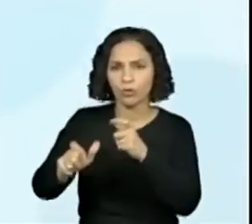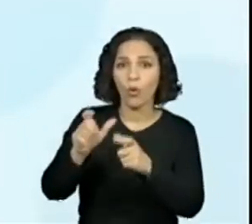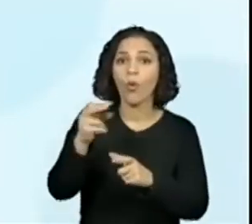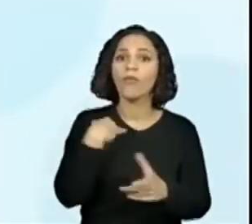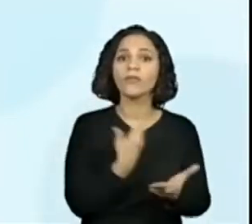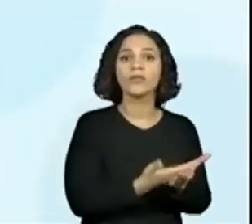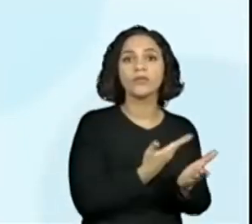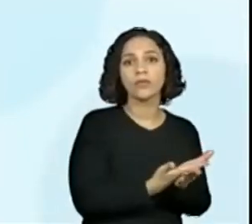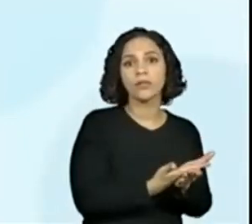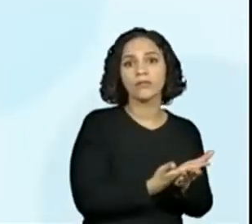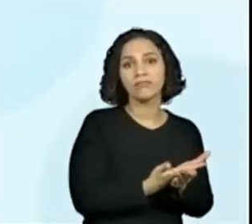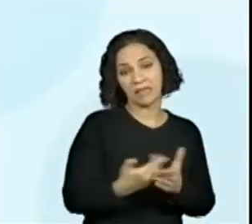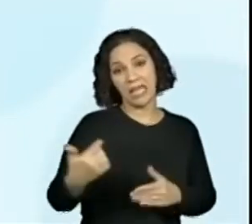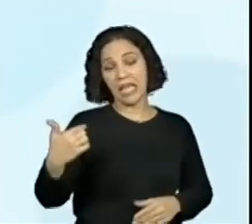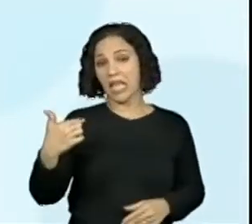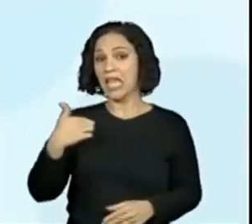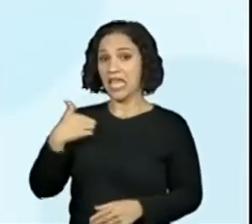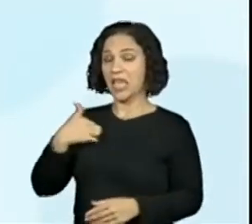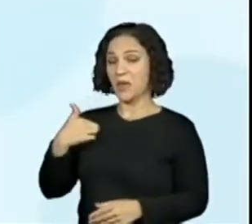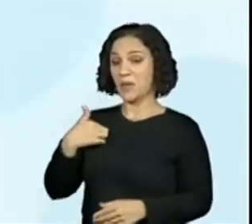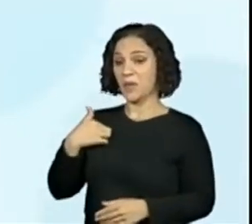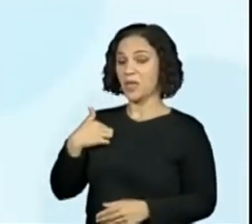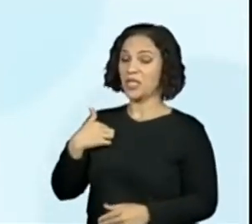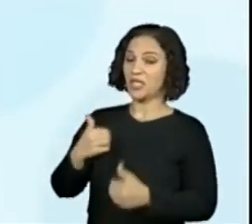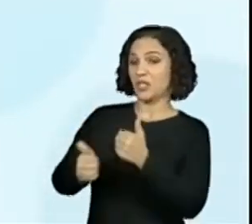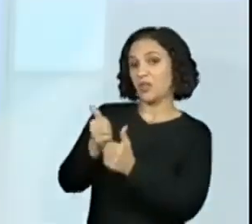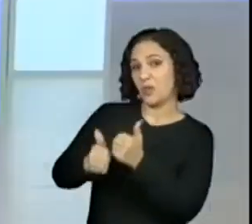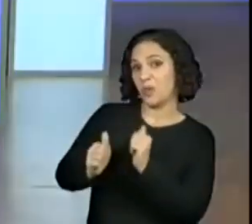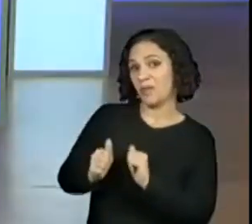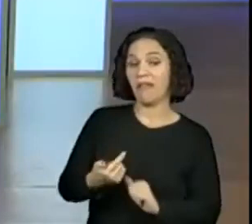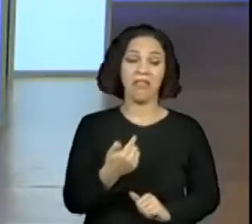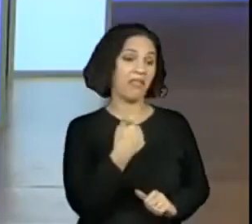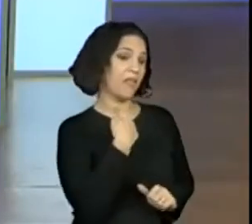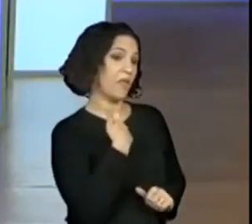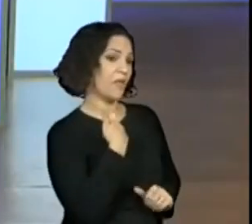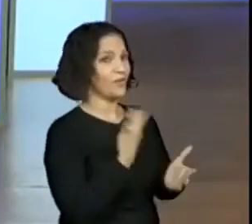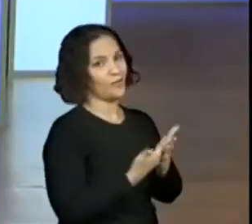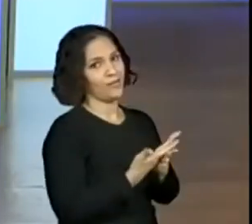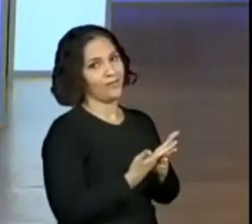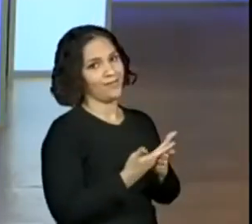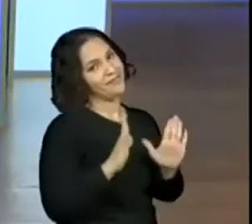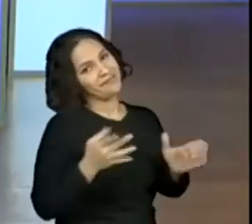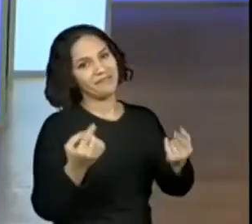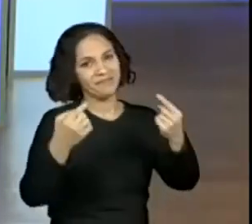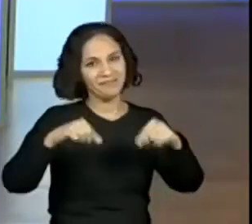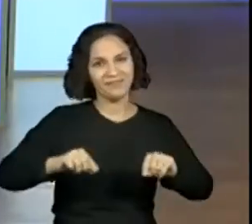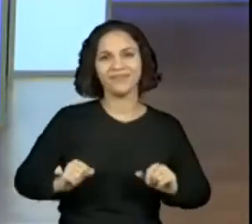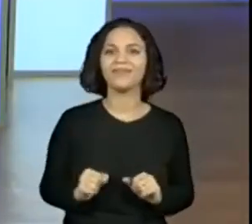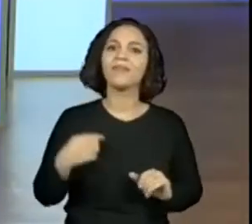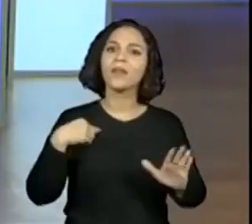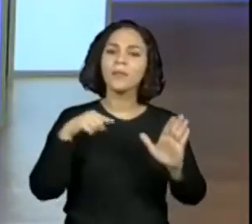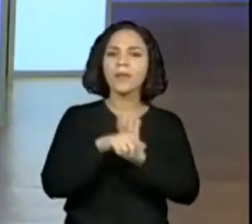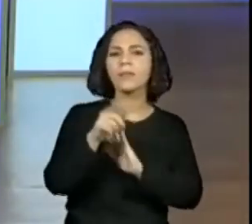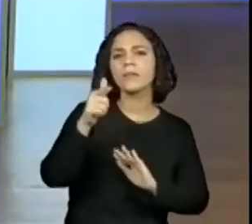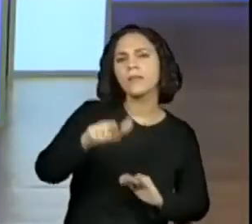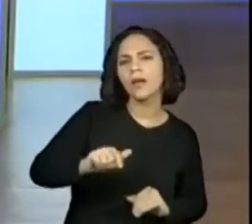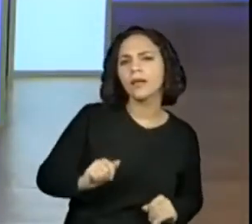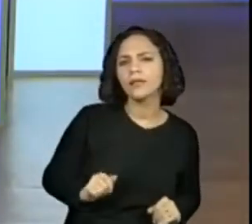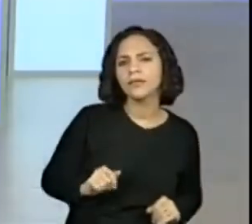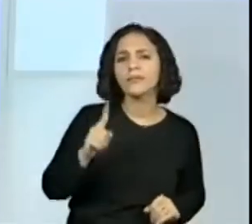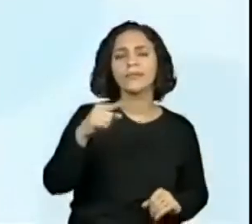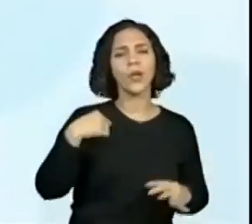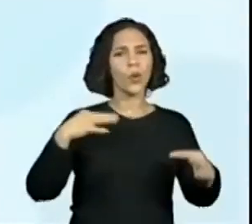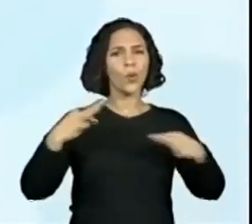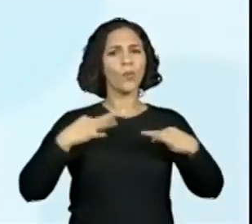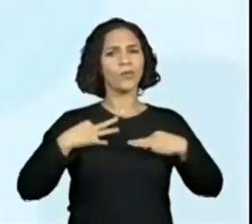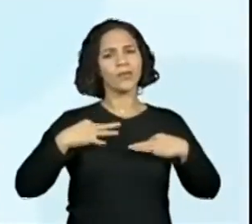eu vou estudar porque eu sou uma pessoa estudiosa óbvio né então próxima perguntinha que a gente pode se fazer Será que eu uso a